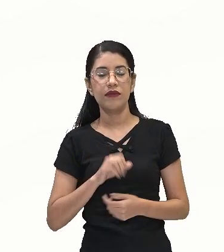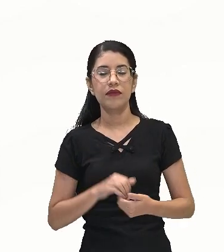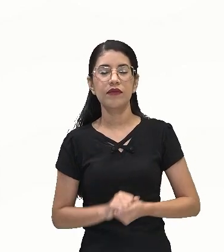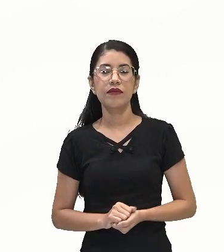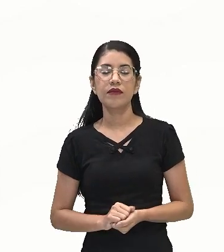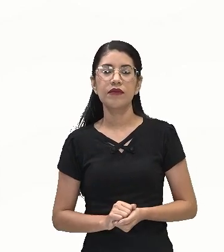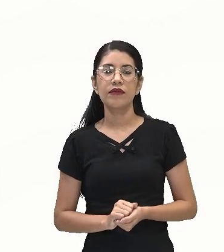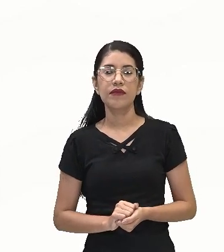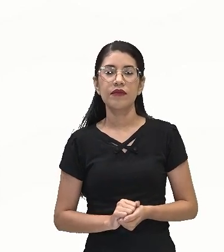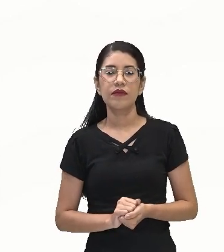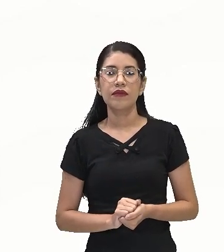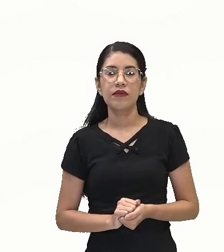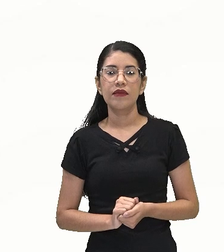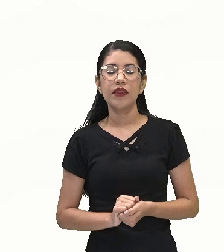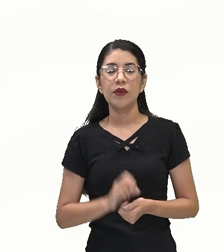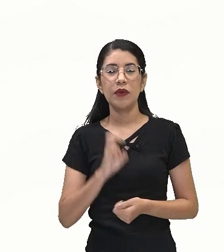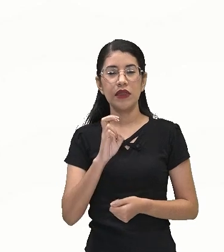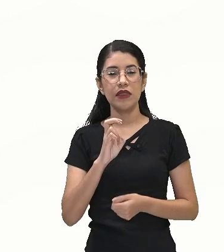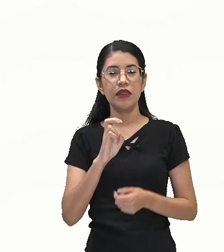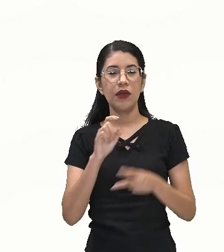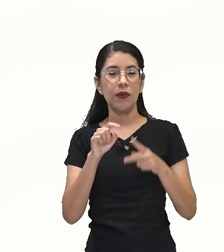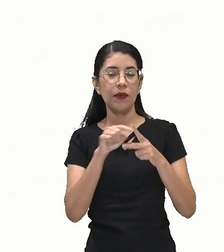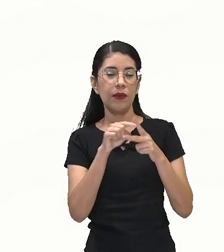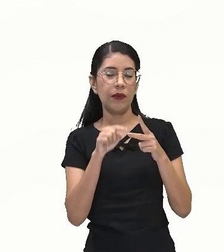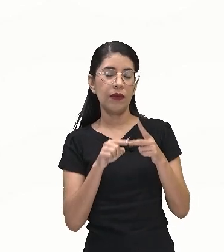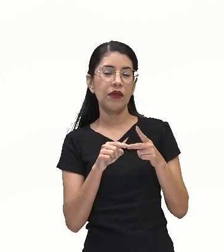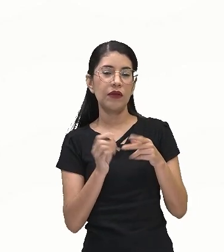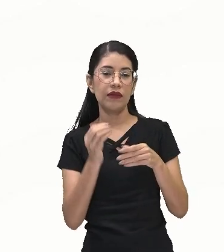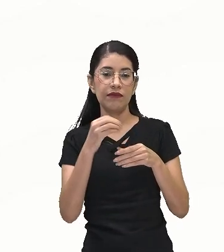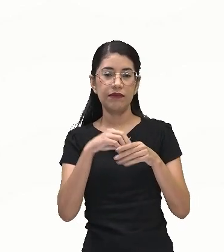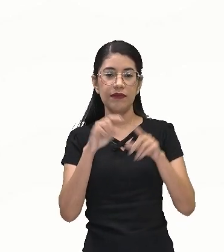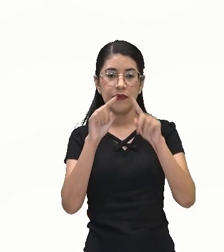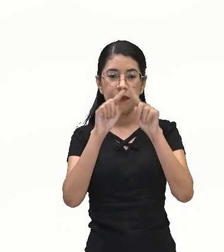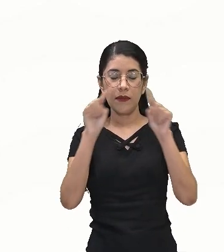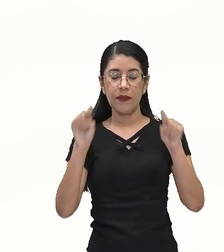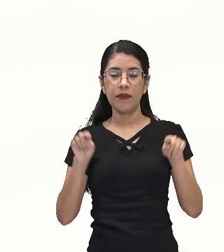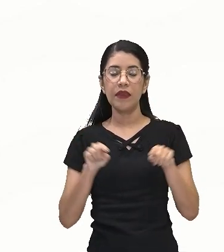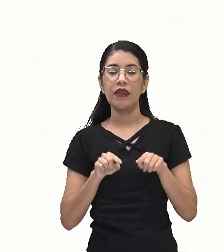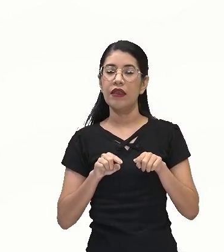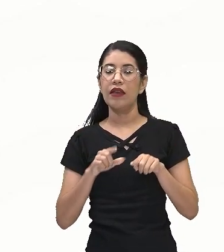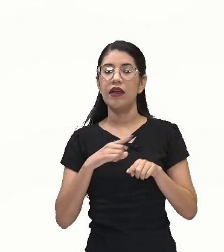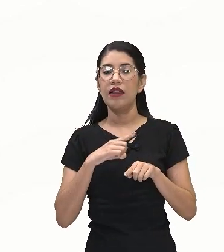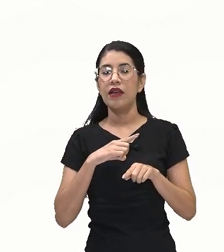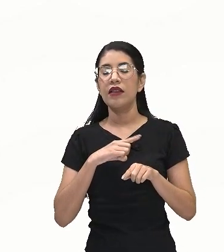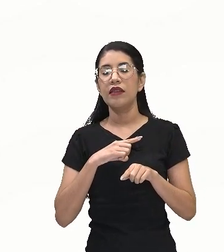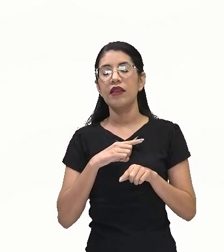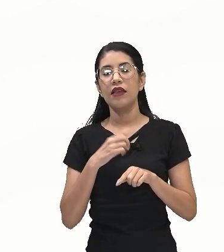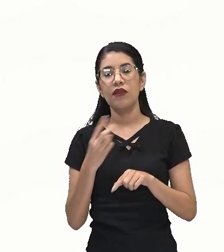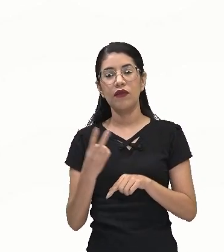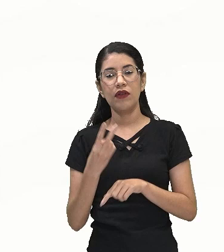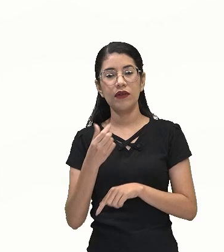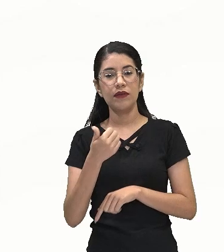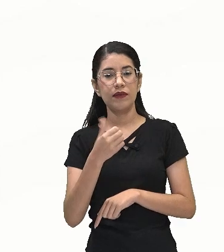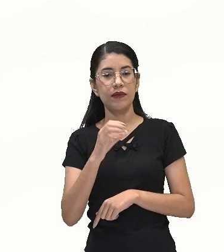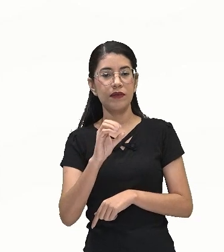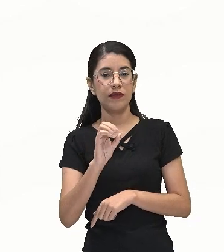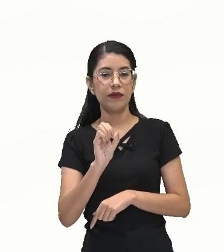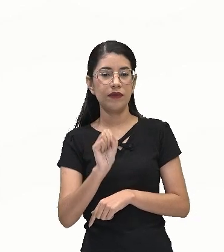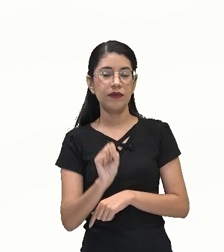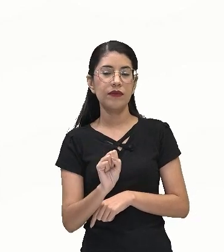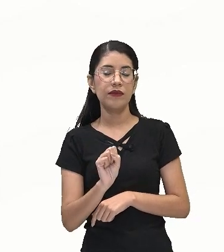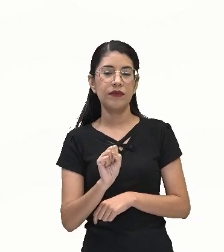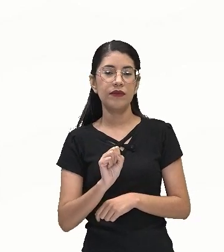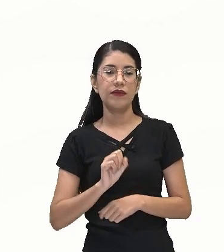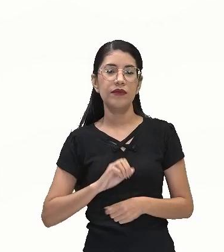Então, cada um dos meus 5 ângulos ali do meu pentágono regular vai ter a medida de